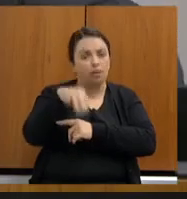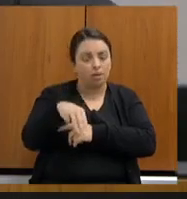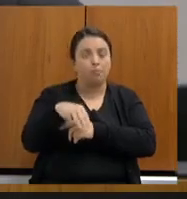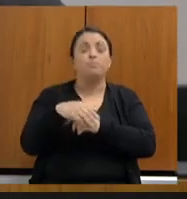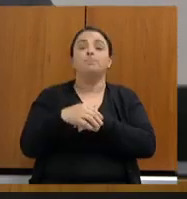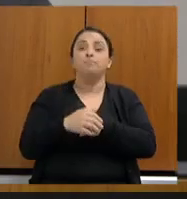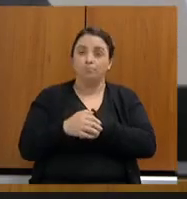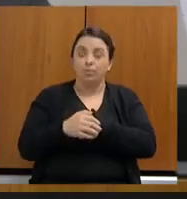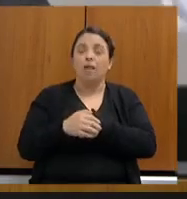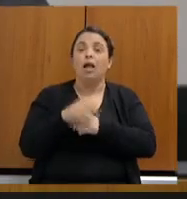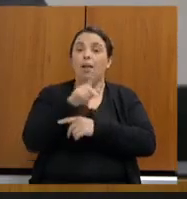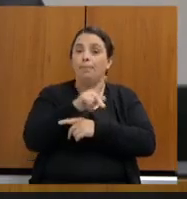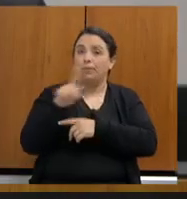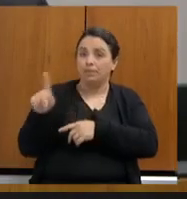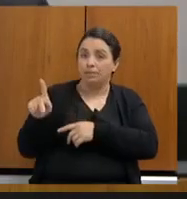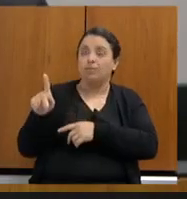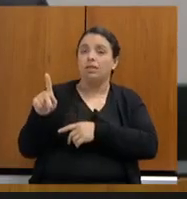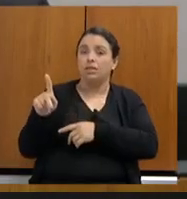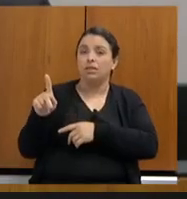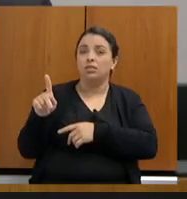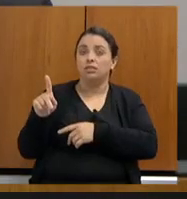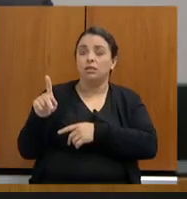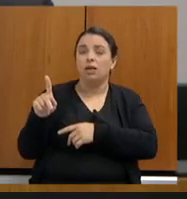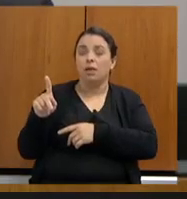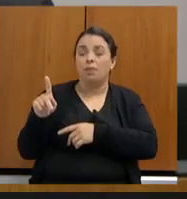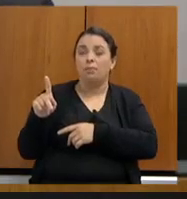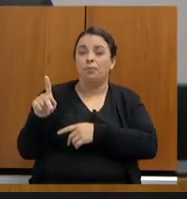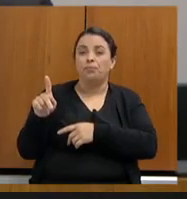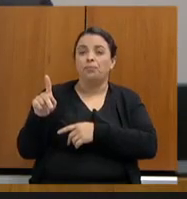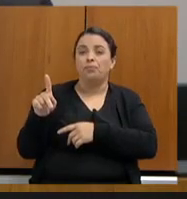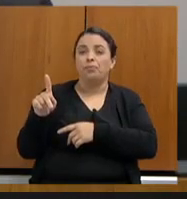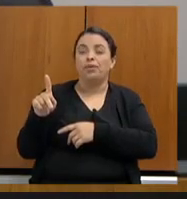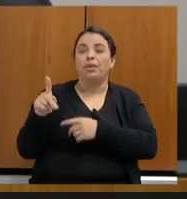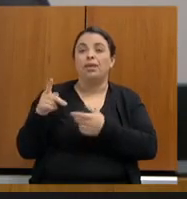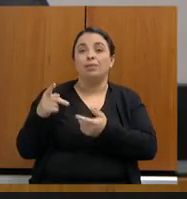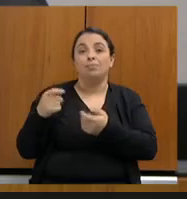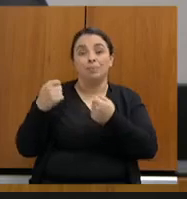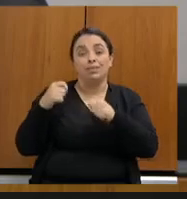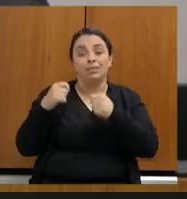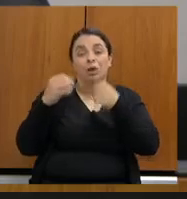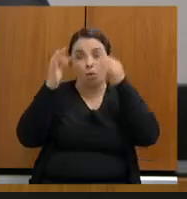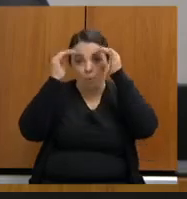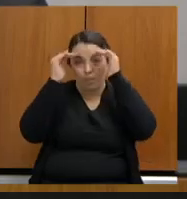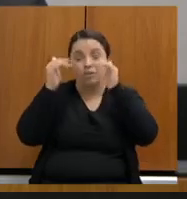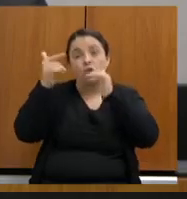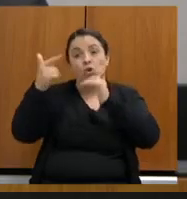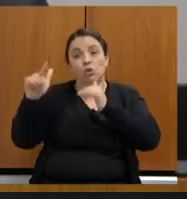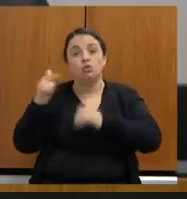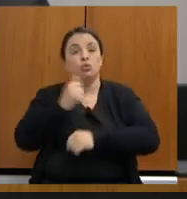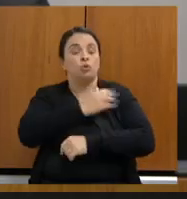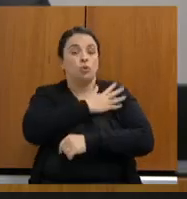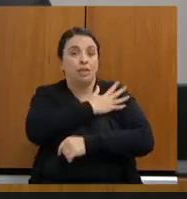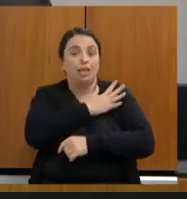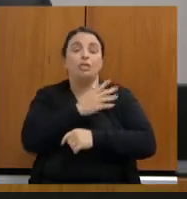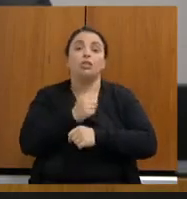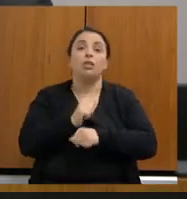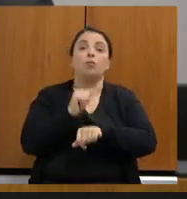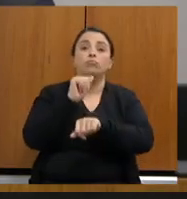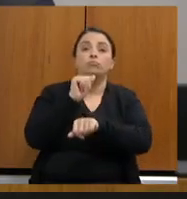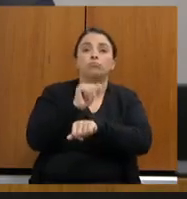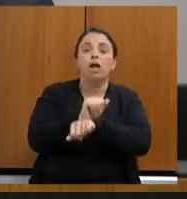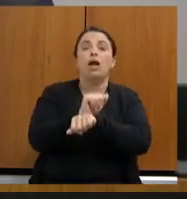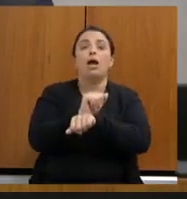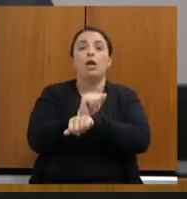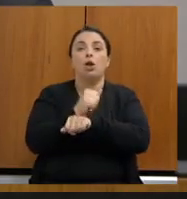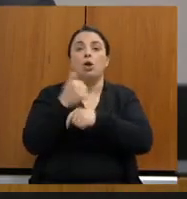à presidência considerando que temos de ouvir duas outras autoridades suspende os trabalhos por três minutos